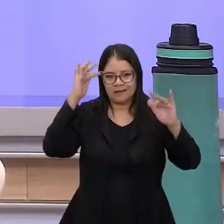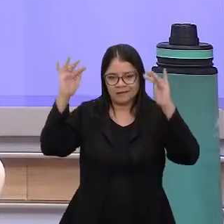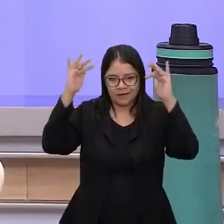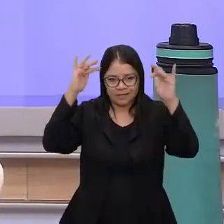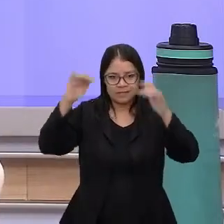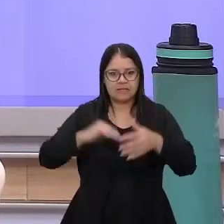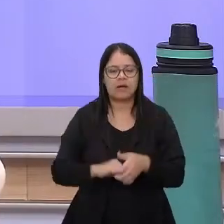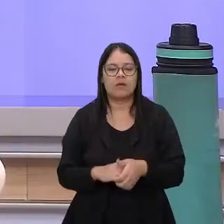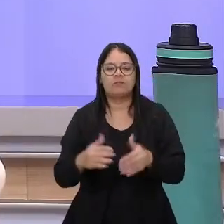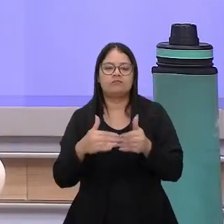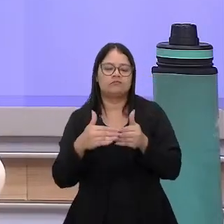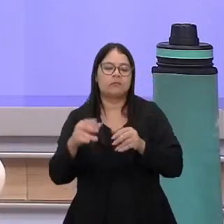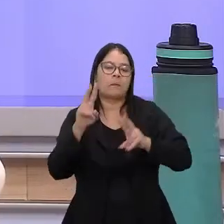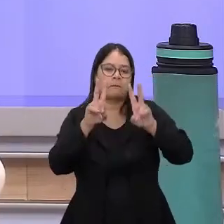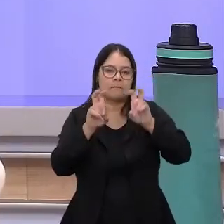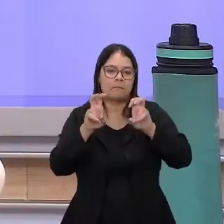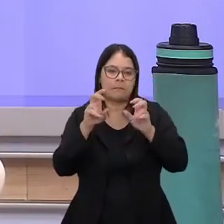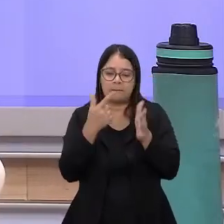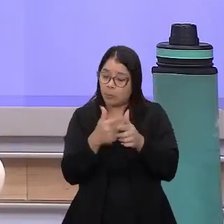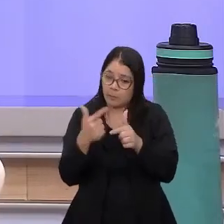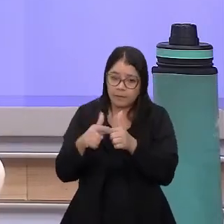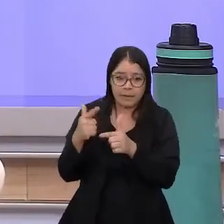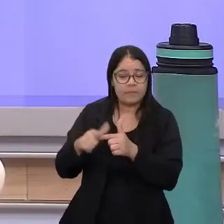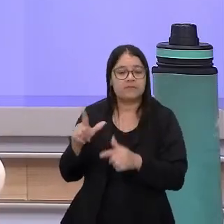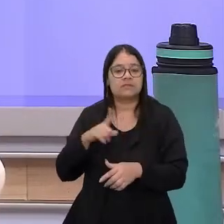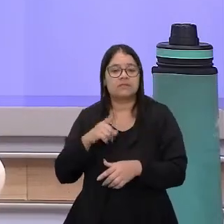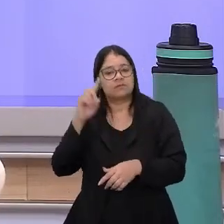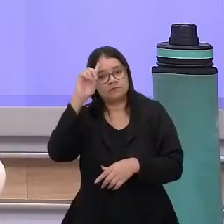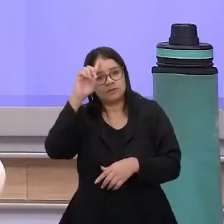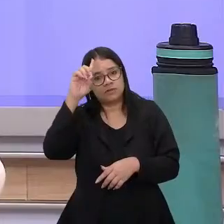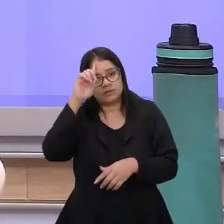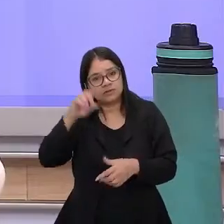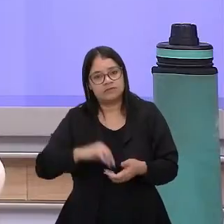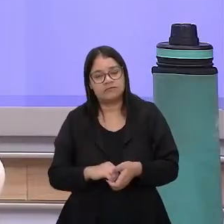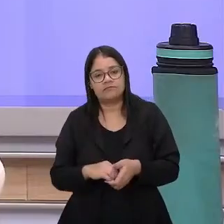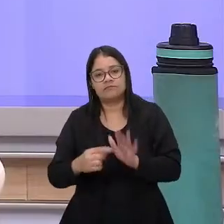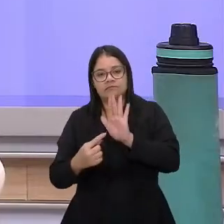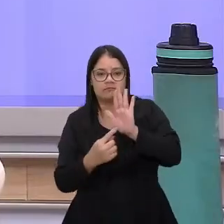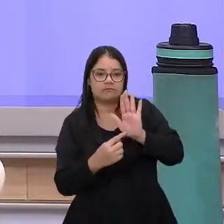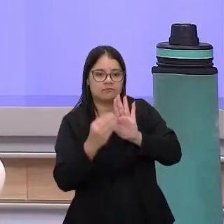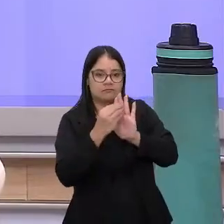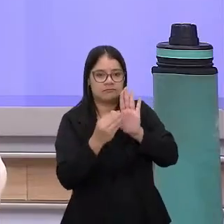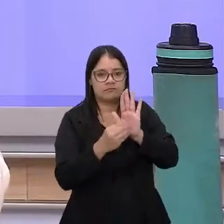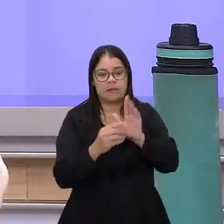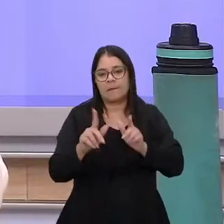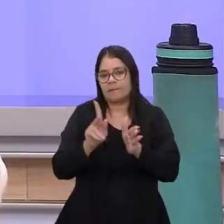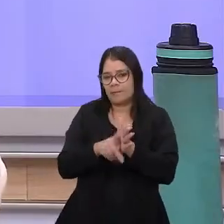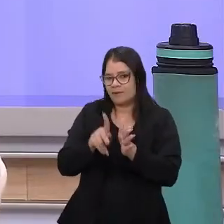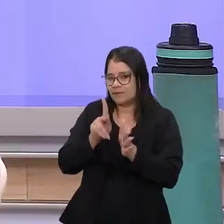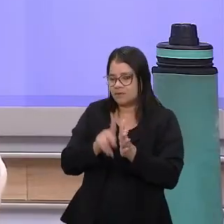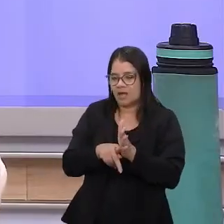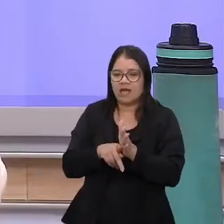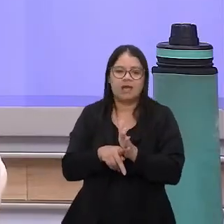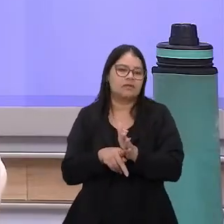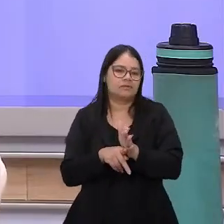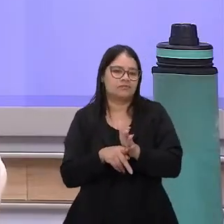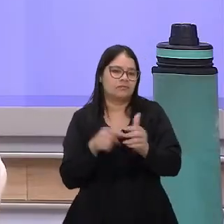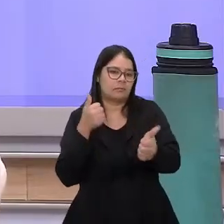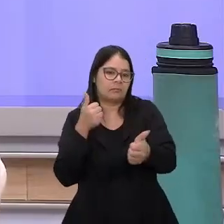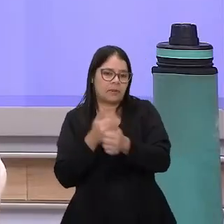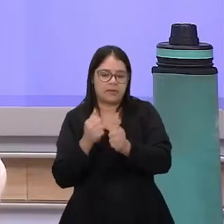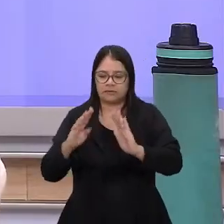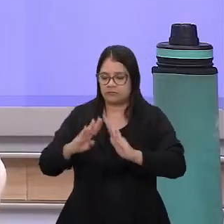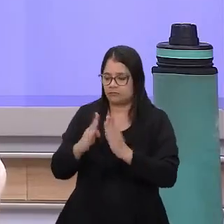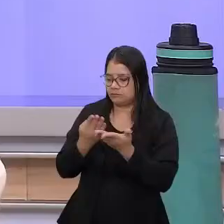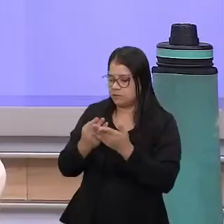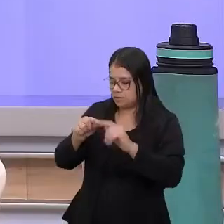reflexão a partir das problemáticas que nós temos aí do cotidiano. Então, trazer esses projetos para perto da